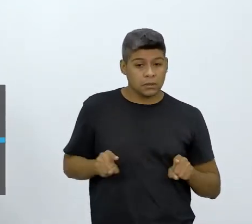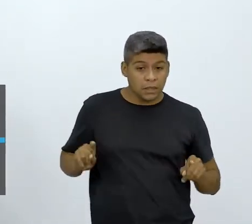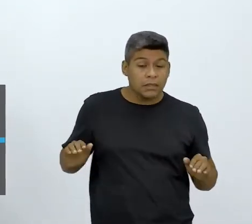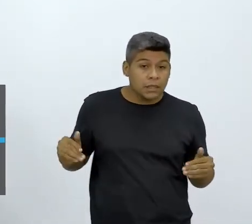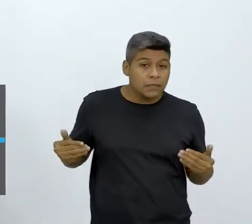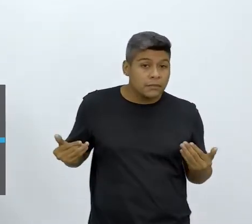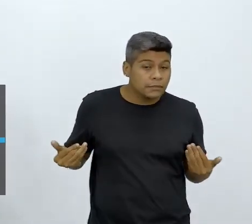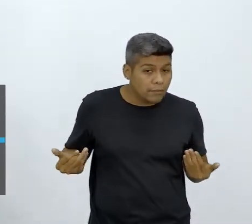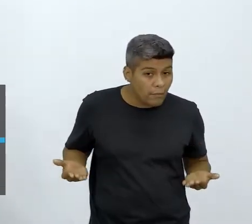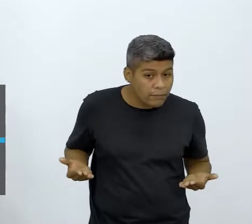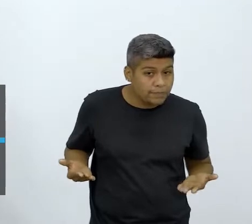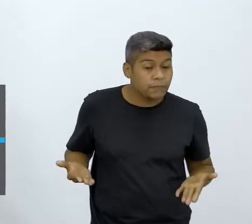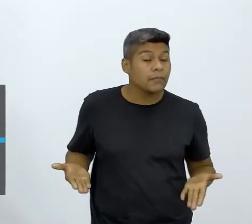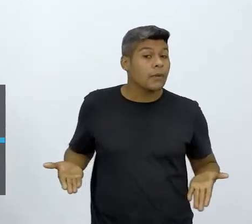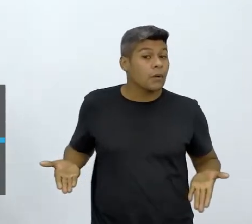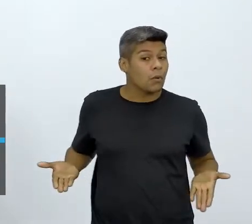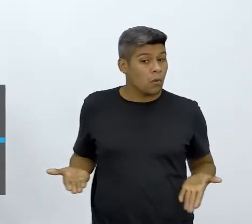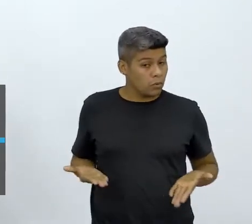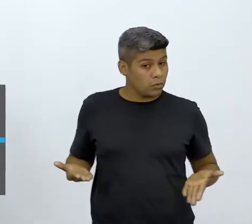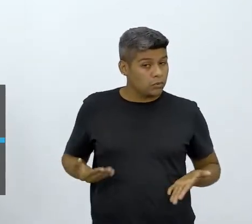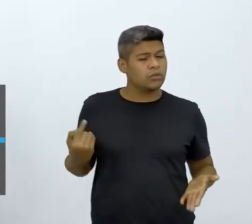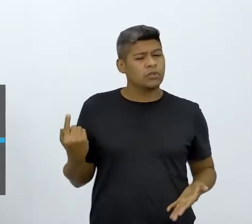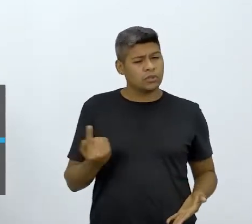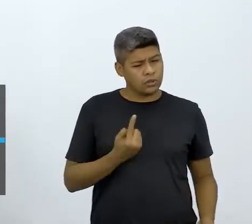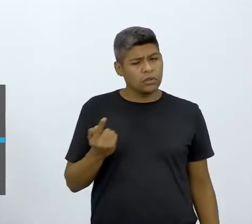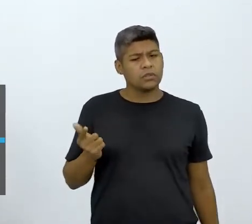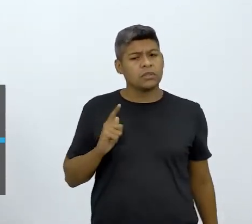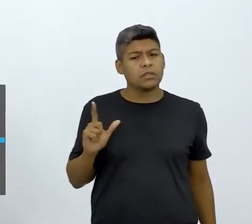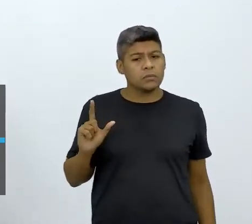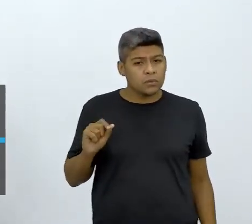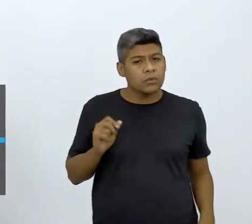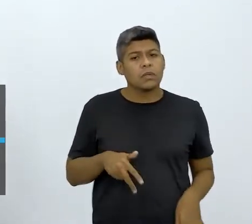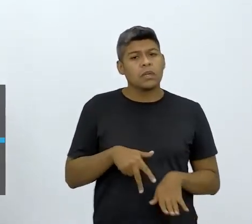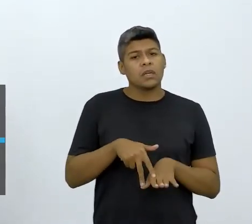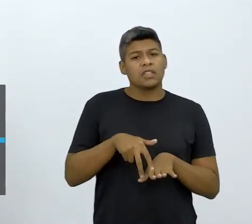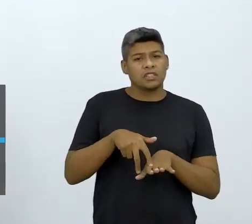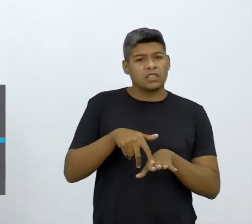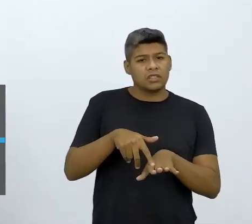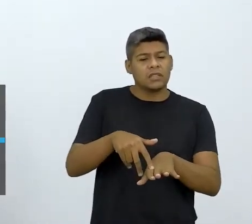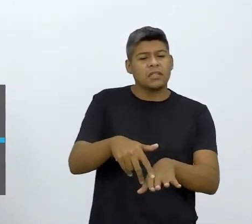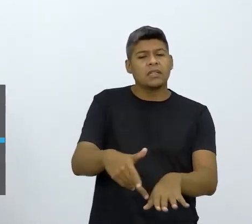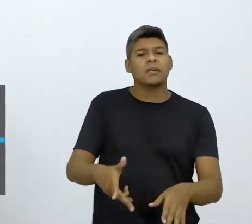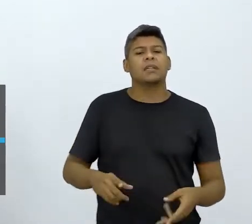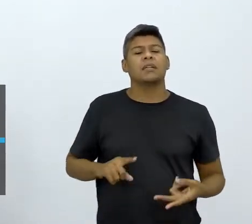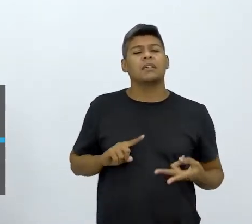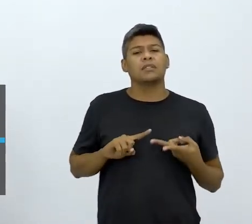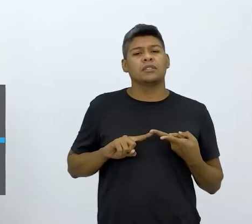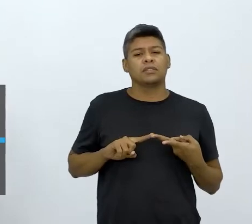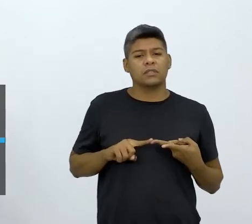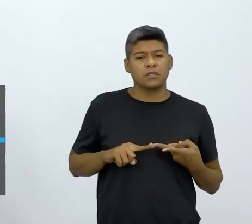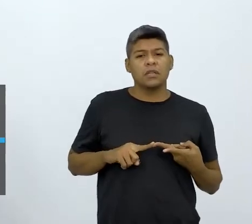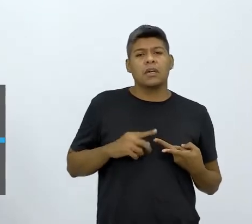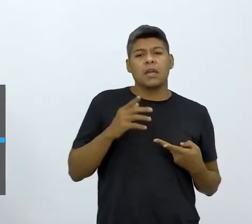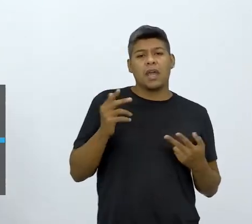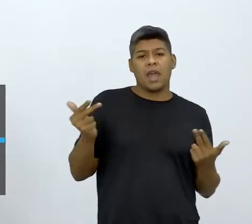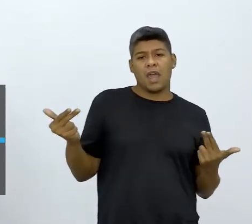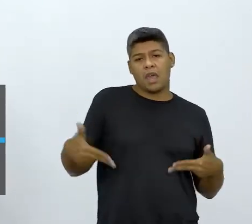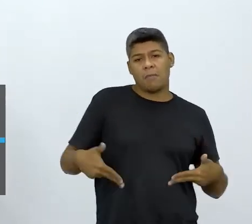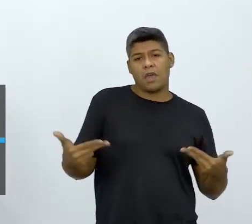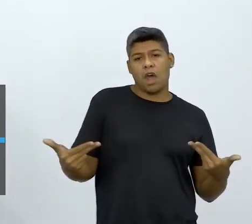Então, e hoje em dia nós também temos skatistas, né? Nós temos a galera do hip